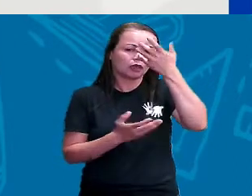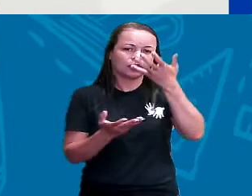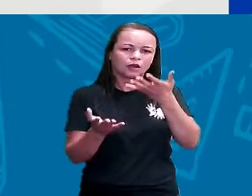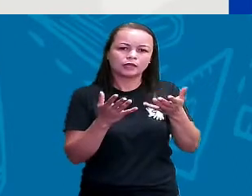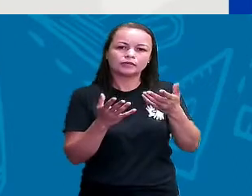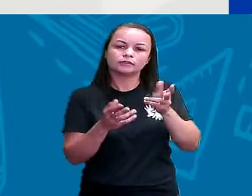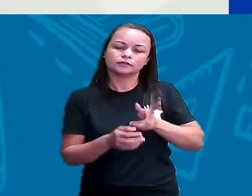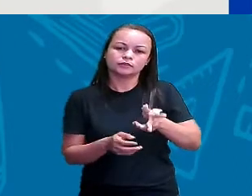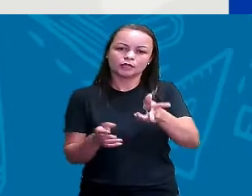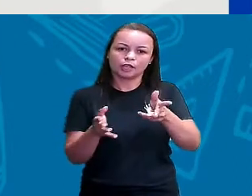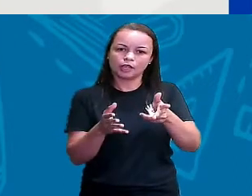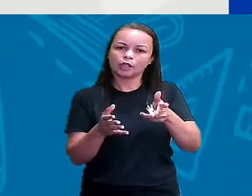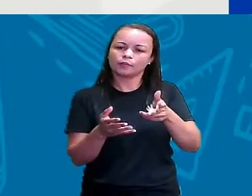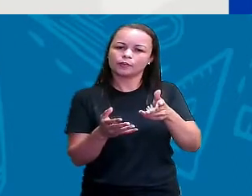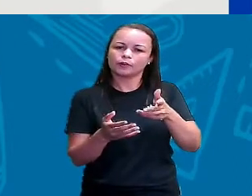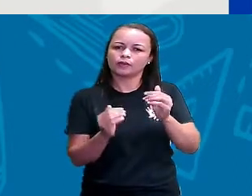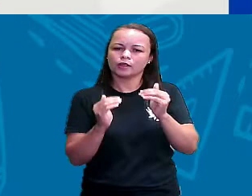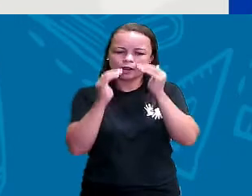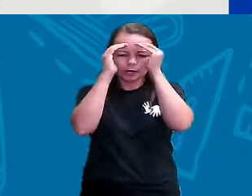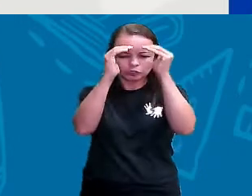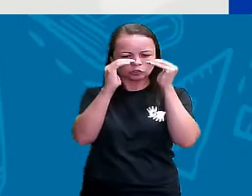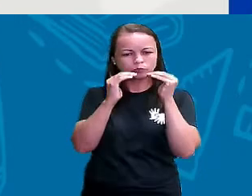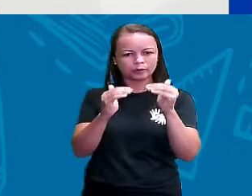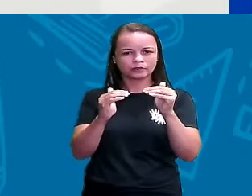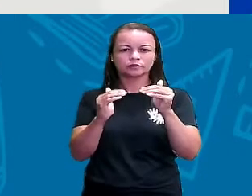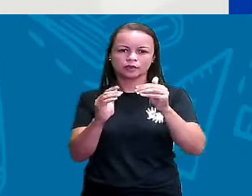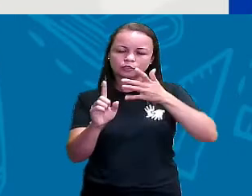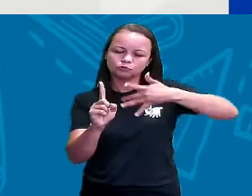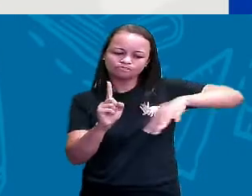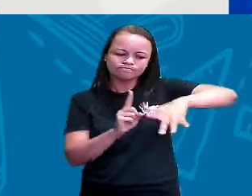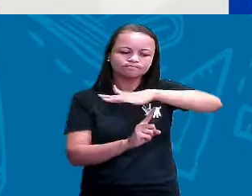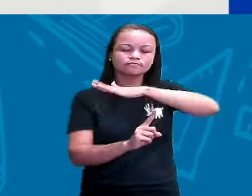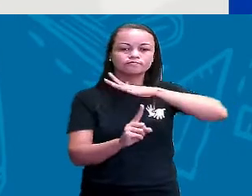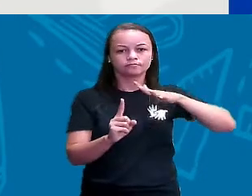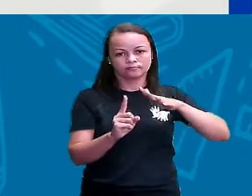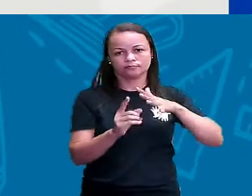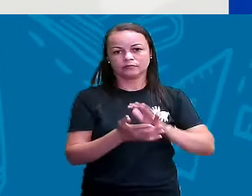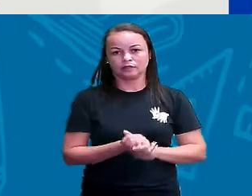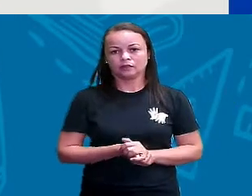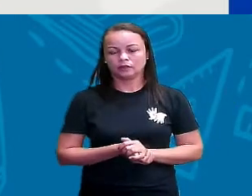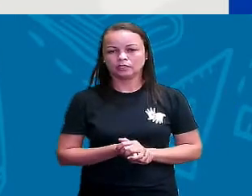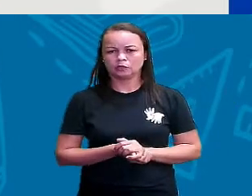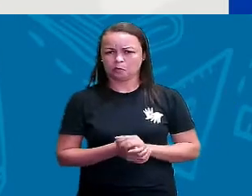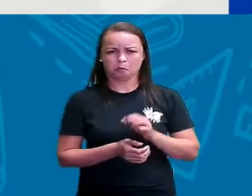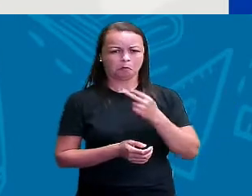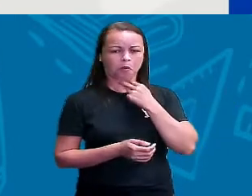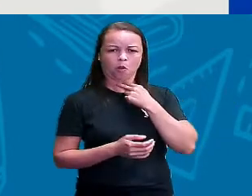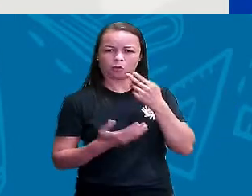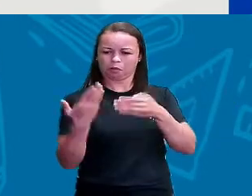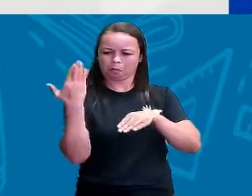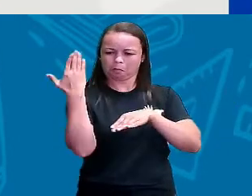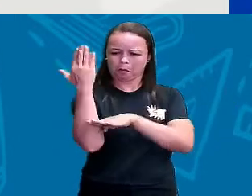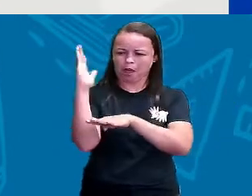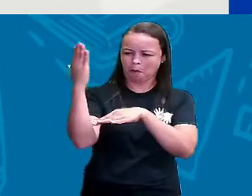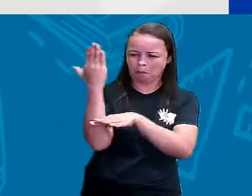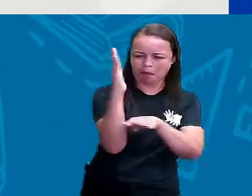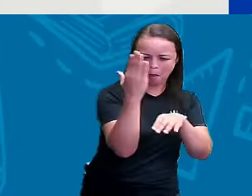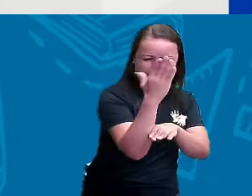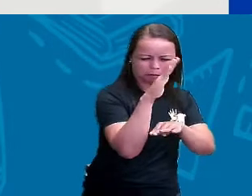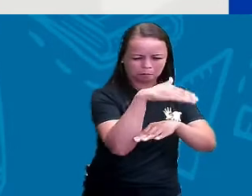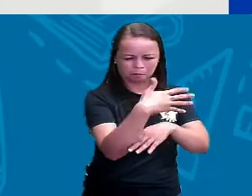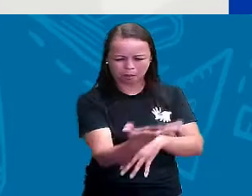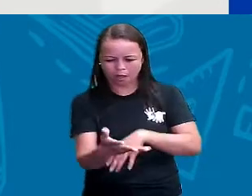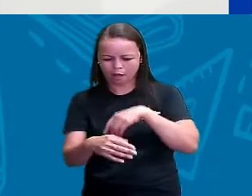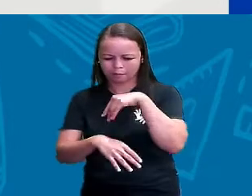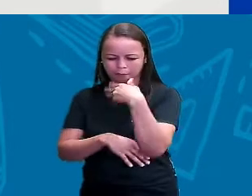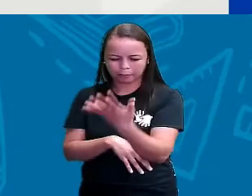em consideração o respeito ao nosso meio ambiente. A gente não pode simplesmente sair por aí derrubando as árvores, destruindo o